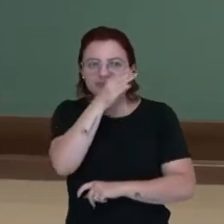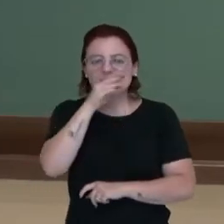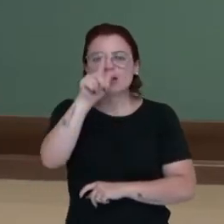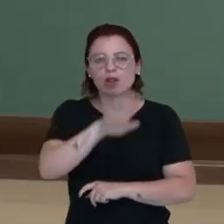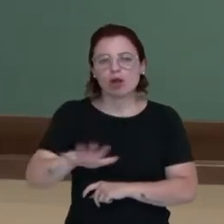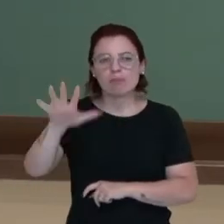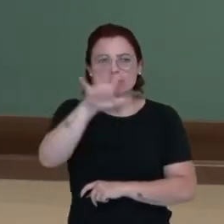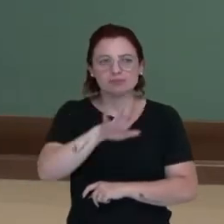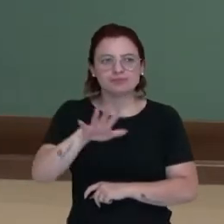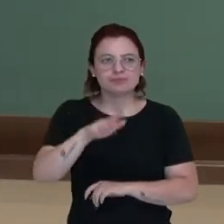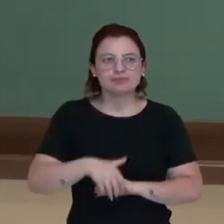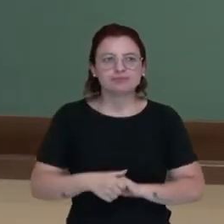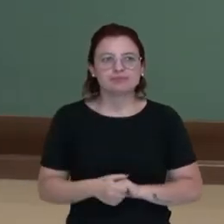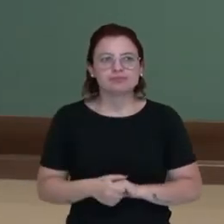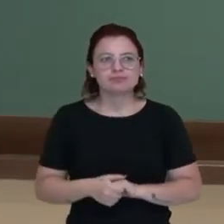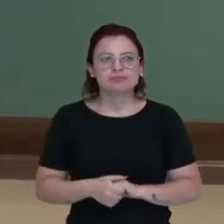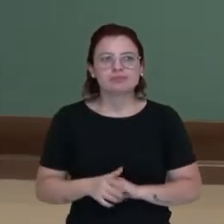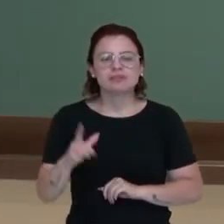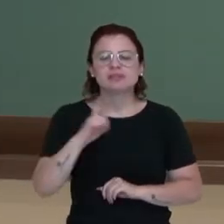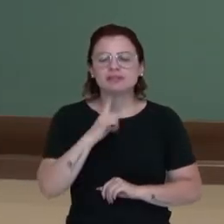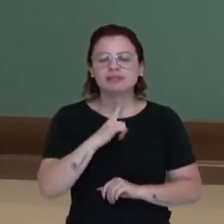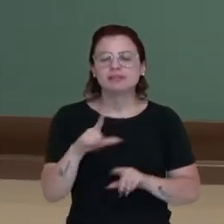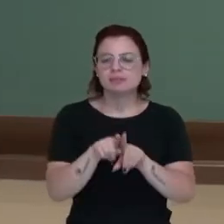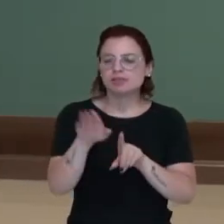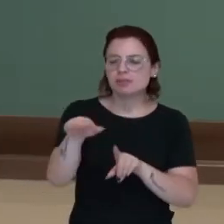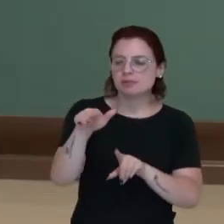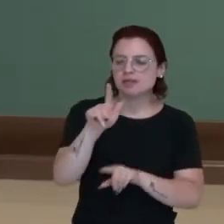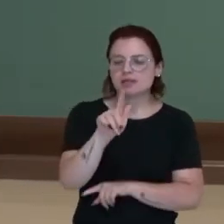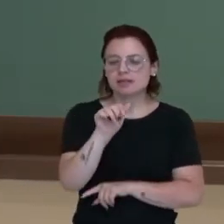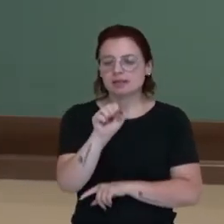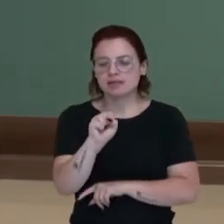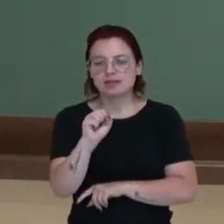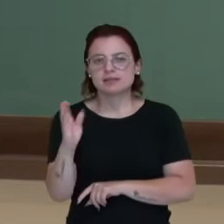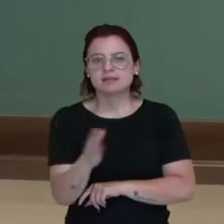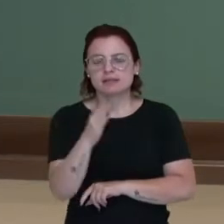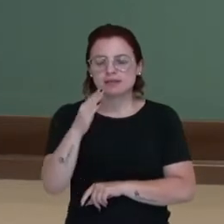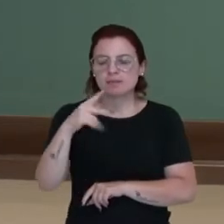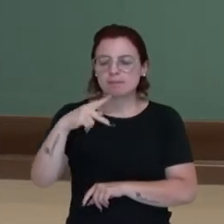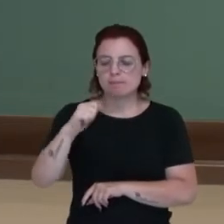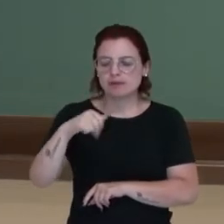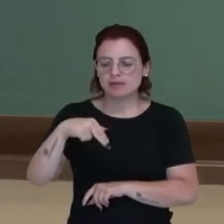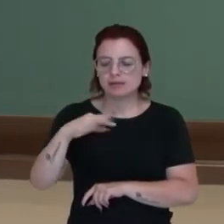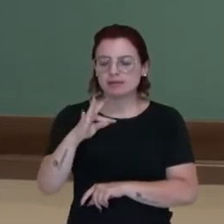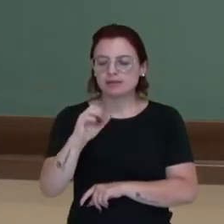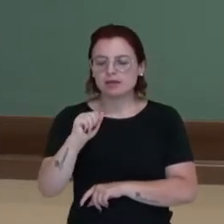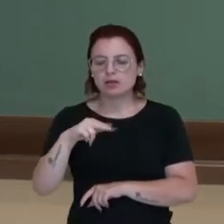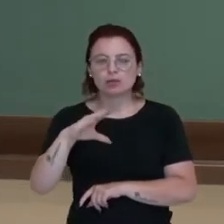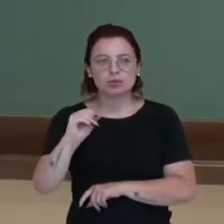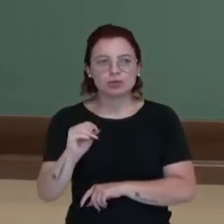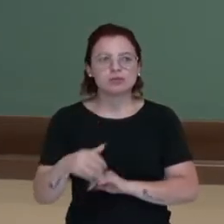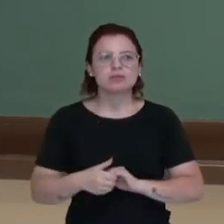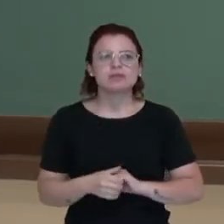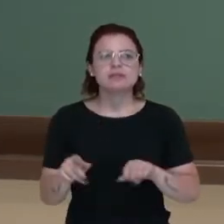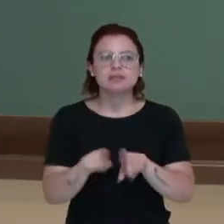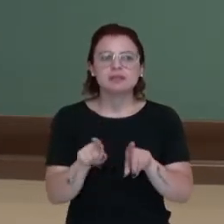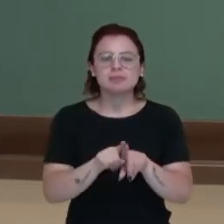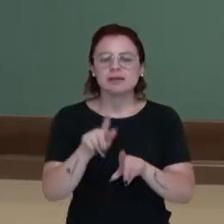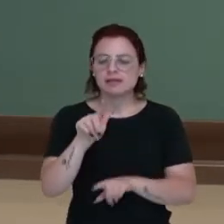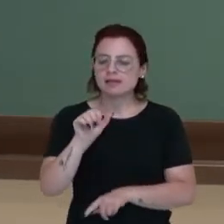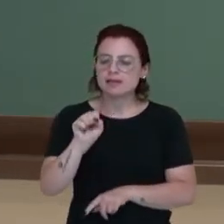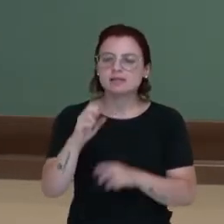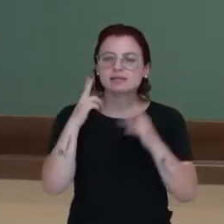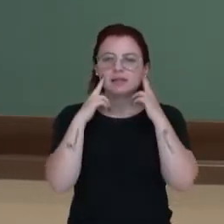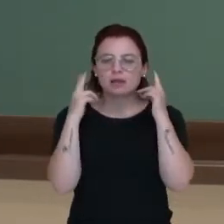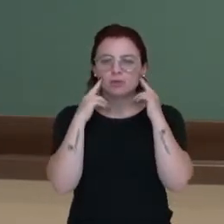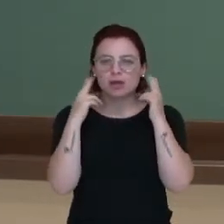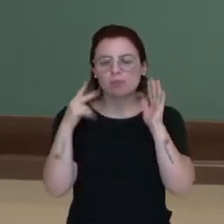também como gás do pântano ou também gás natural. São nomes aí mais